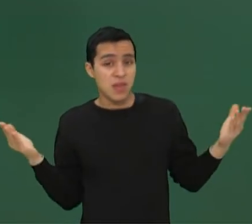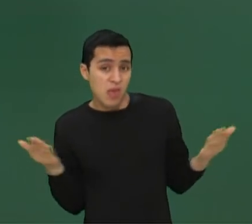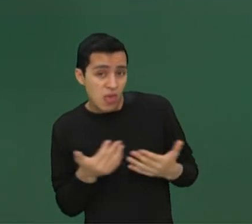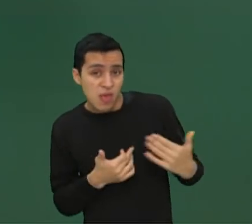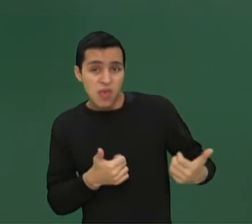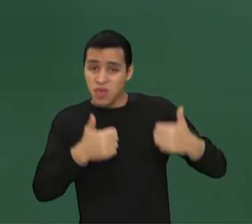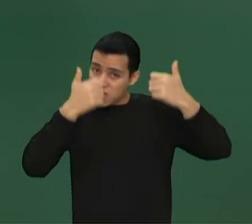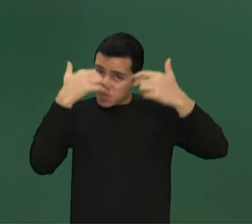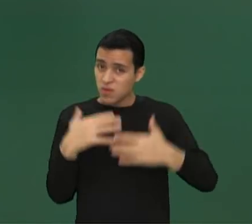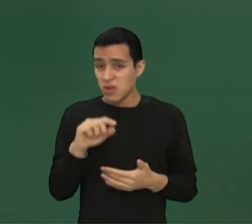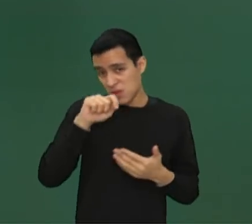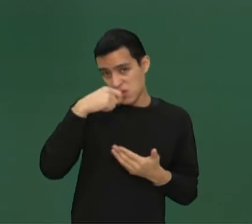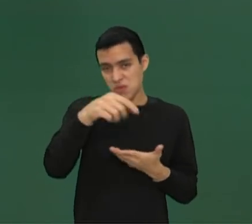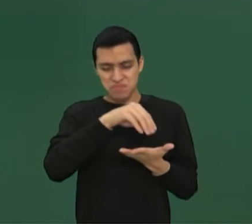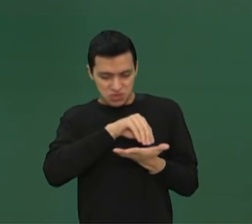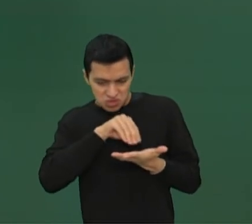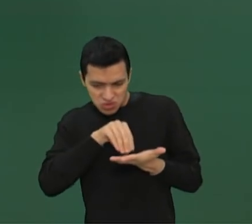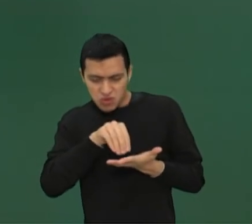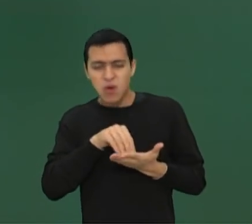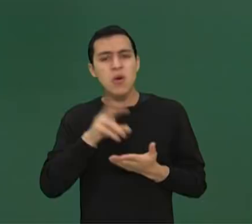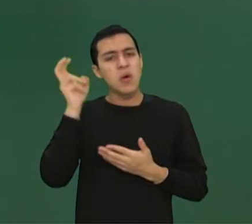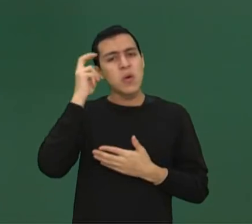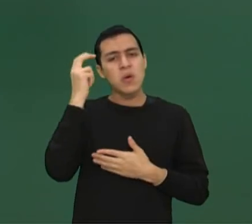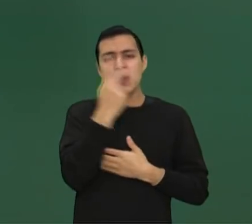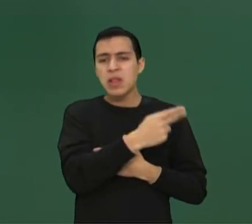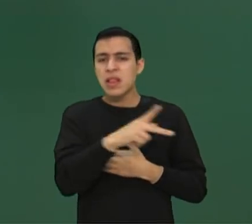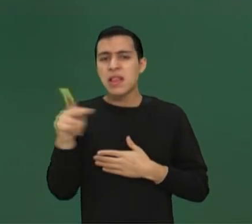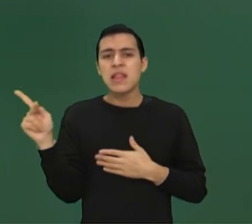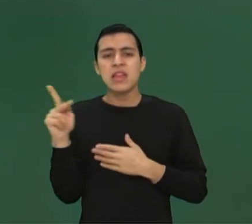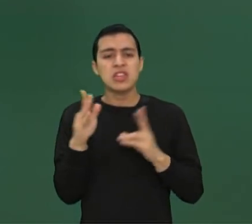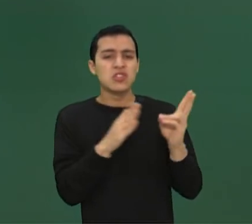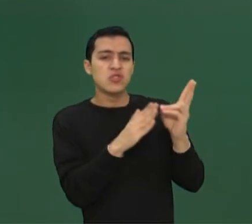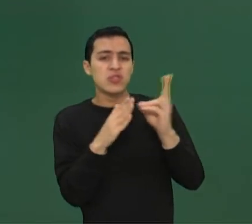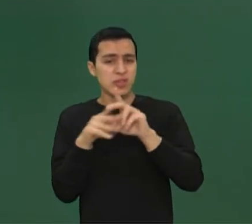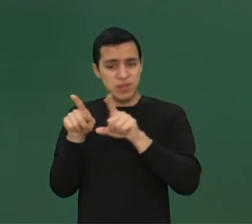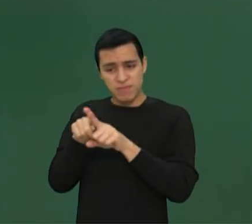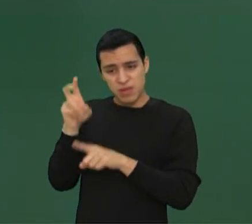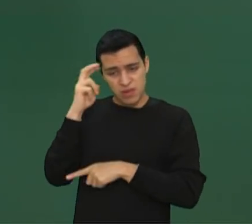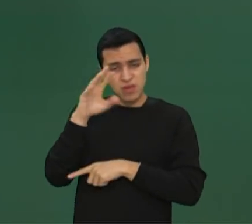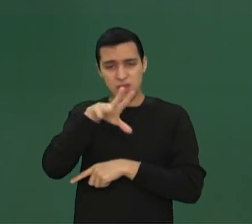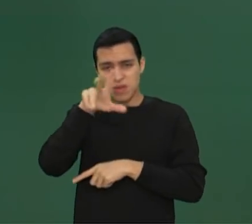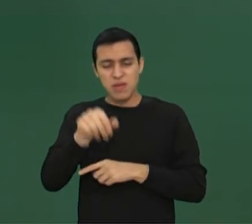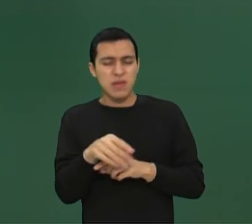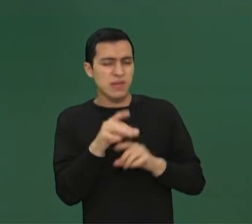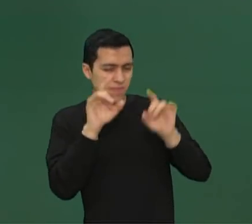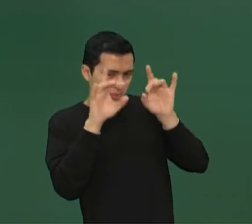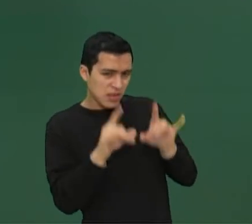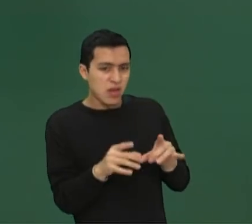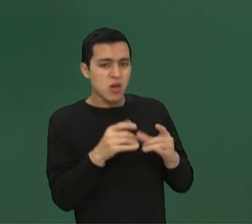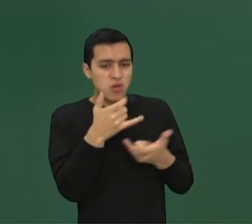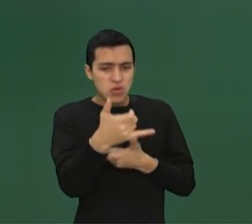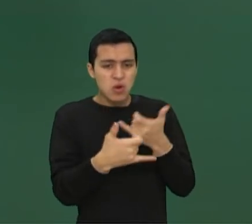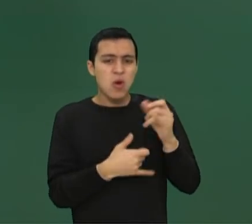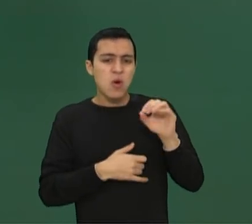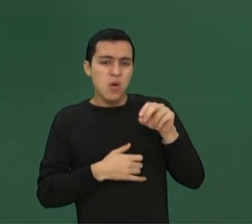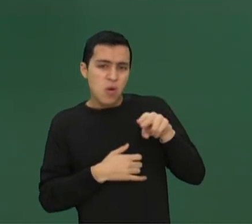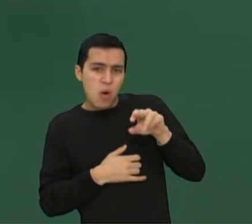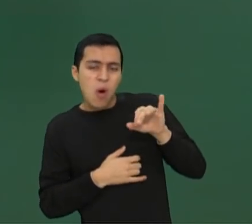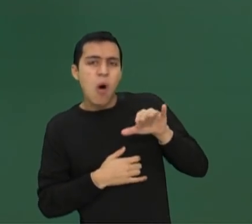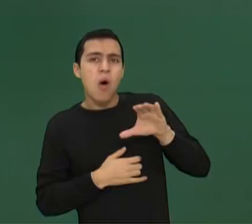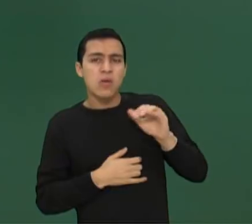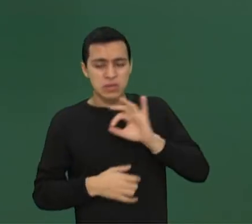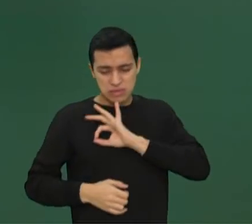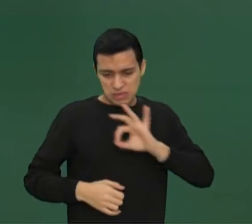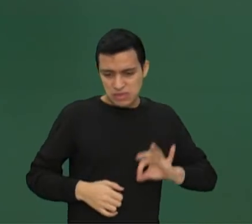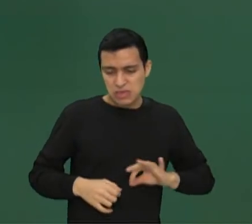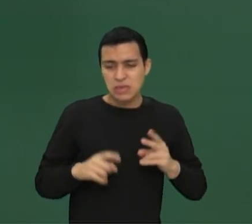sobre jogos de tabuleiro na cultura indígena e africana. Então, em especial, o jogo da onça, o mancala